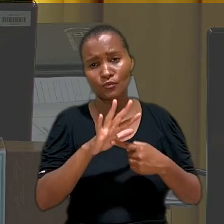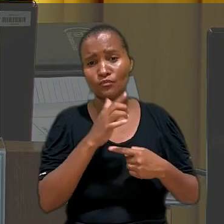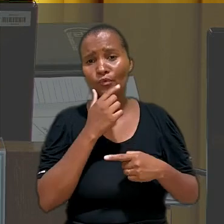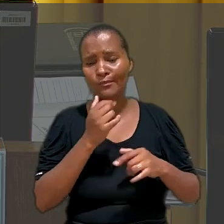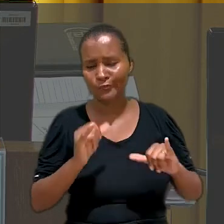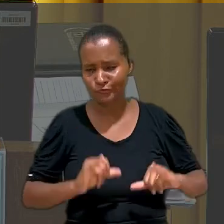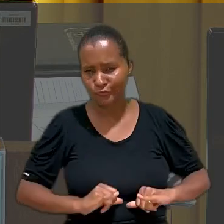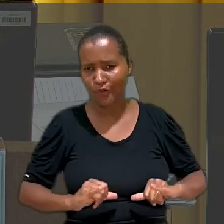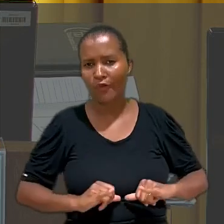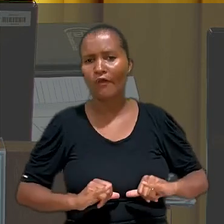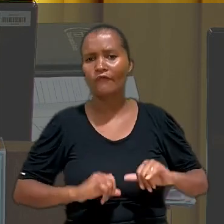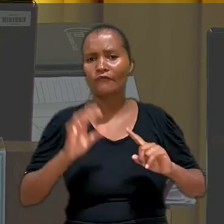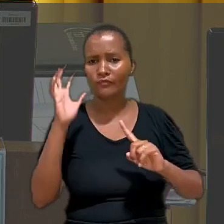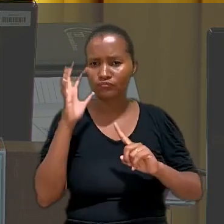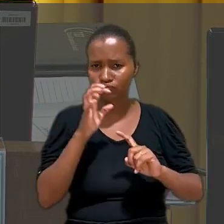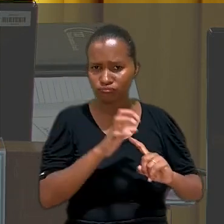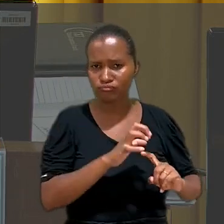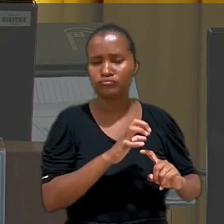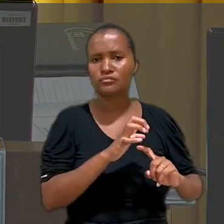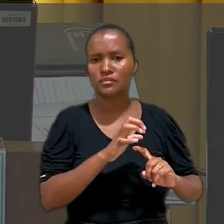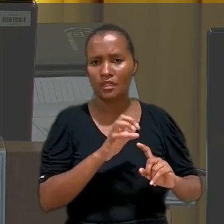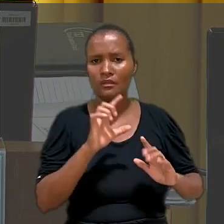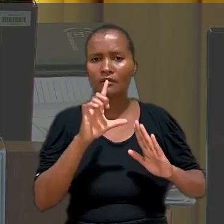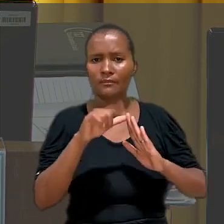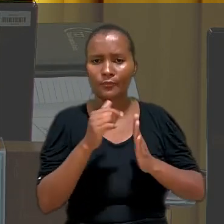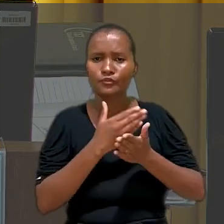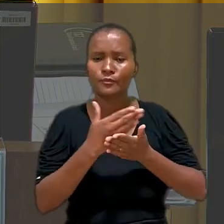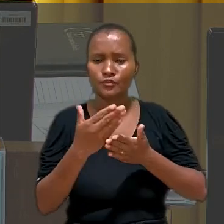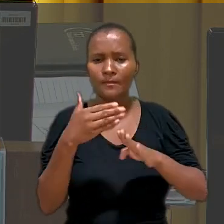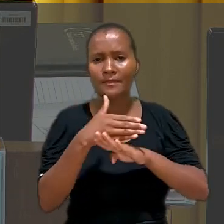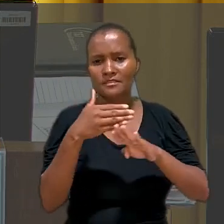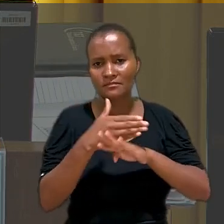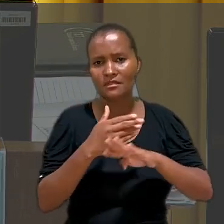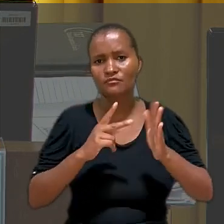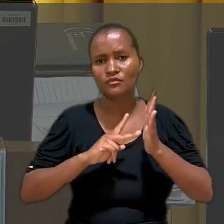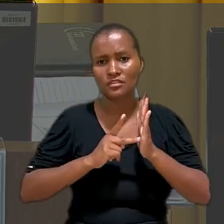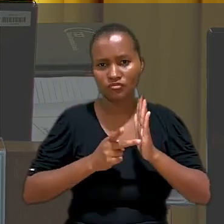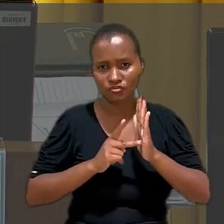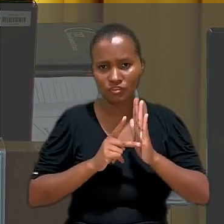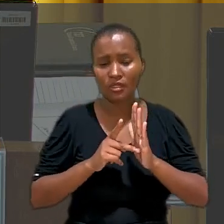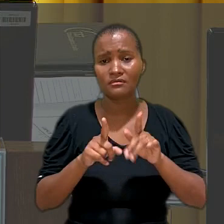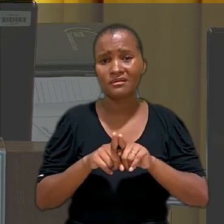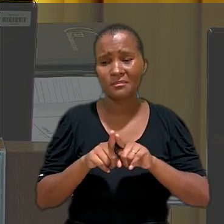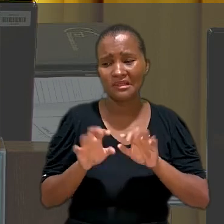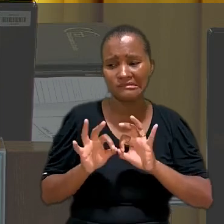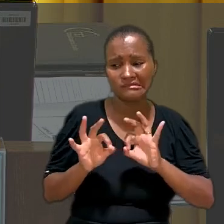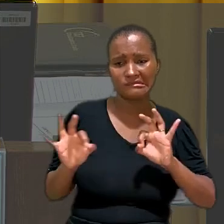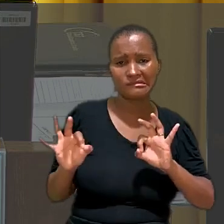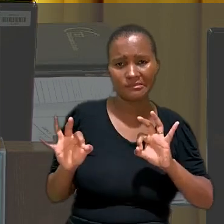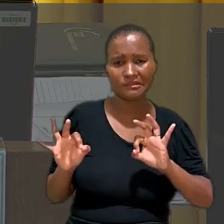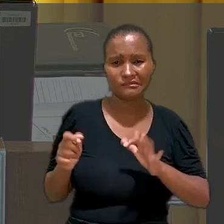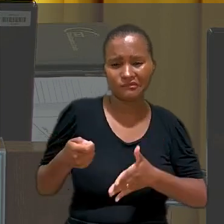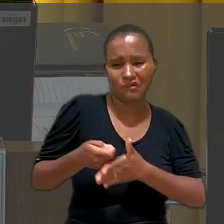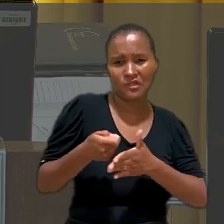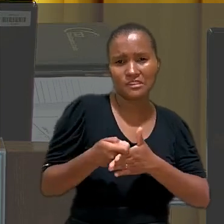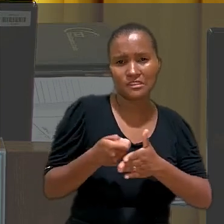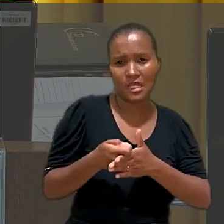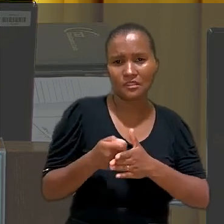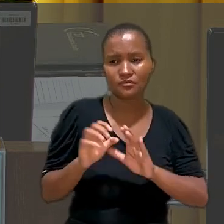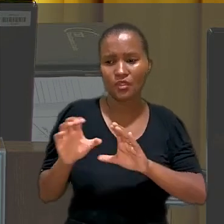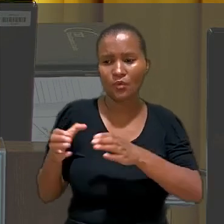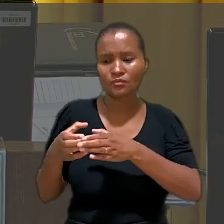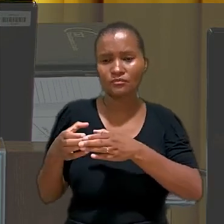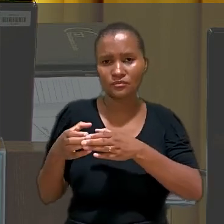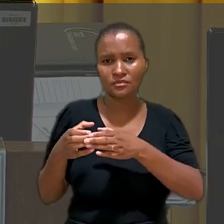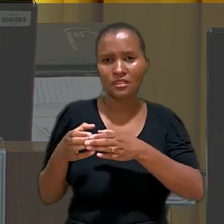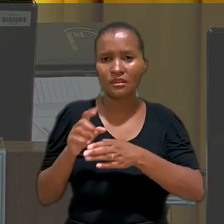que o empregado sofreu assédio moral efetivamente, desde que passou a integrar a diretoria do sindicato, inclusive com distanciamento forçado dos demais membros da